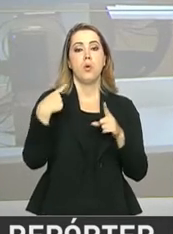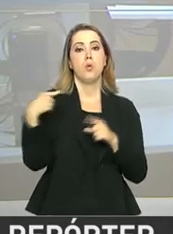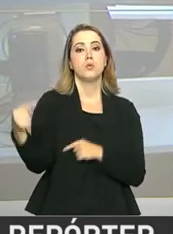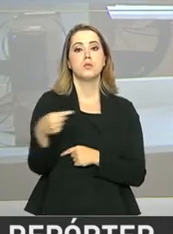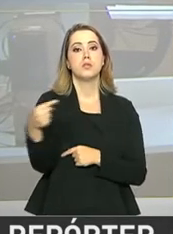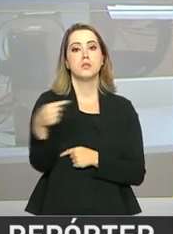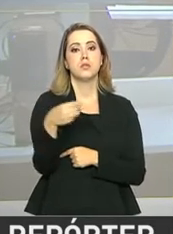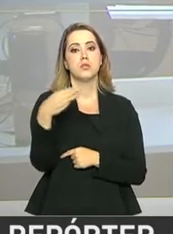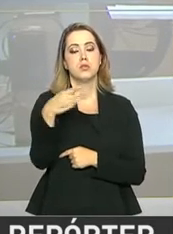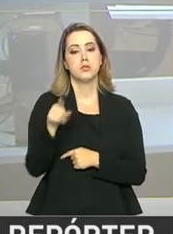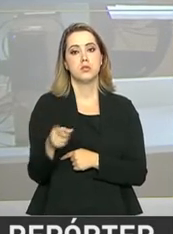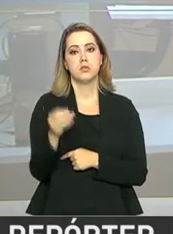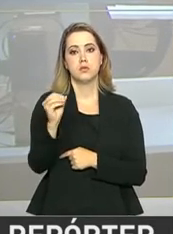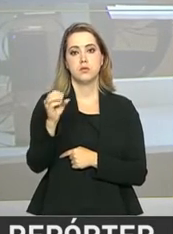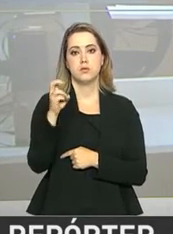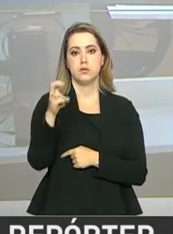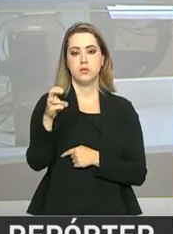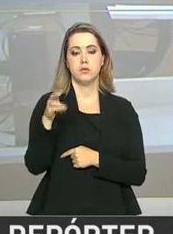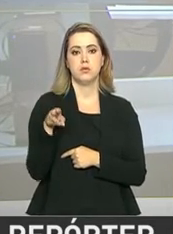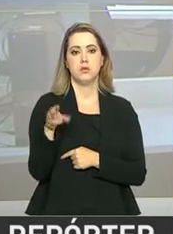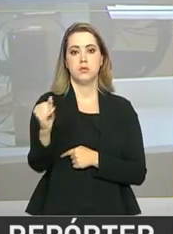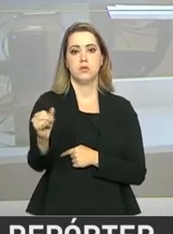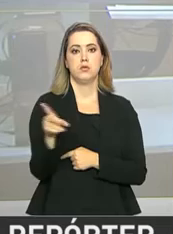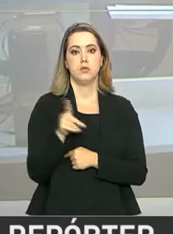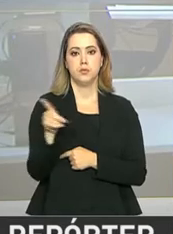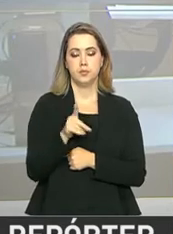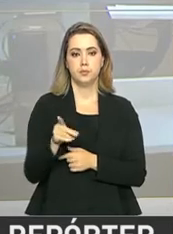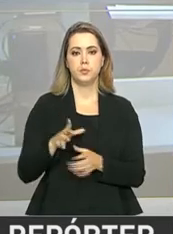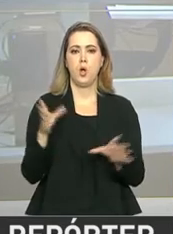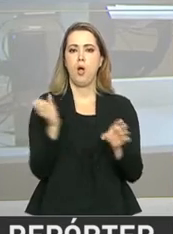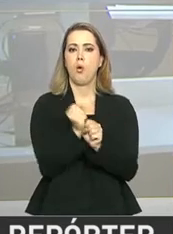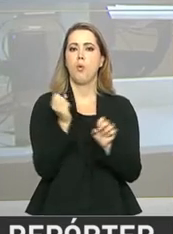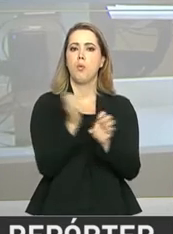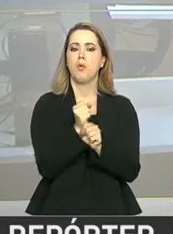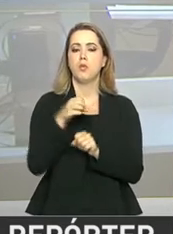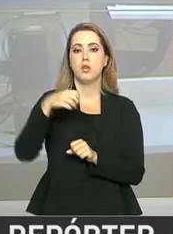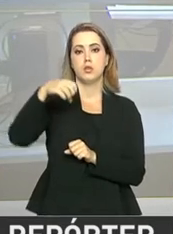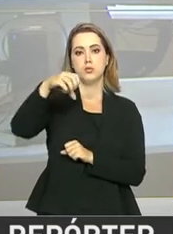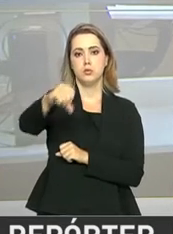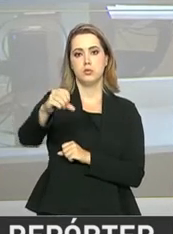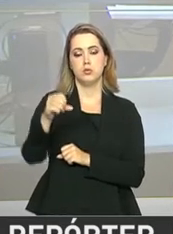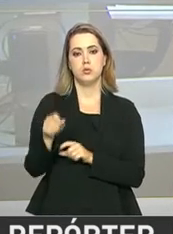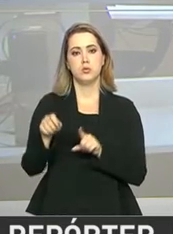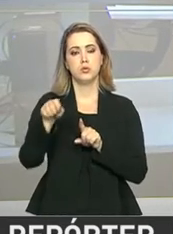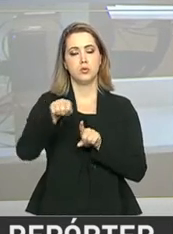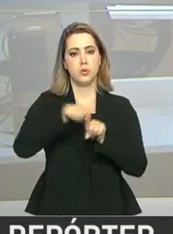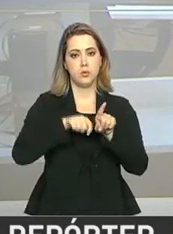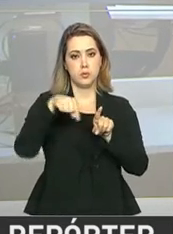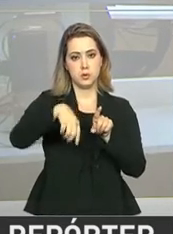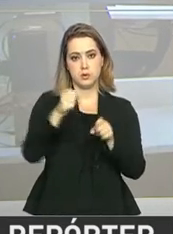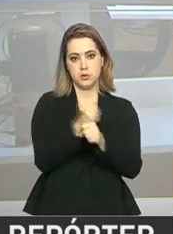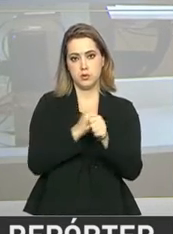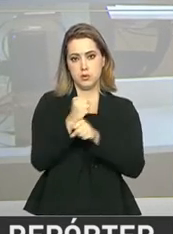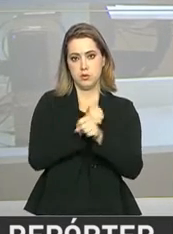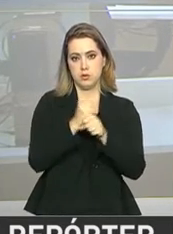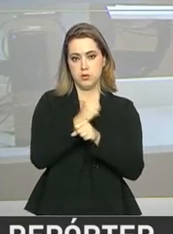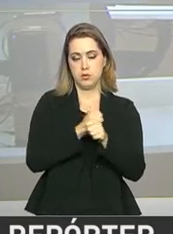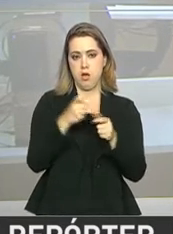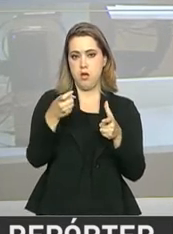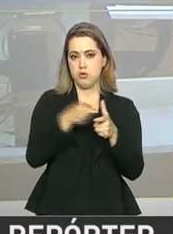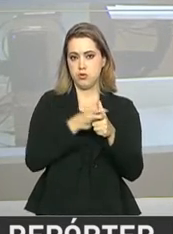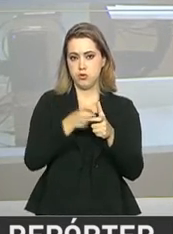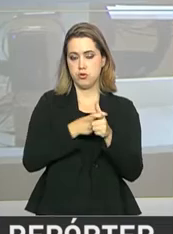de 3,05 bilhões de dólares. No acumulado dos 9 primeiros meses deste ano, o rombo das contas externas